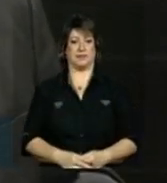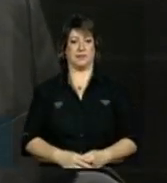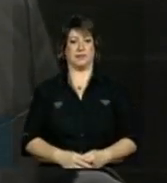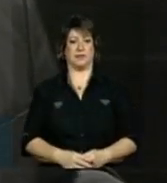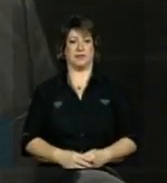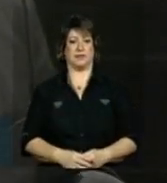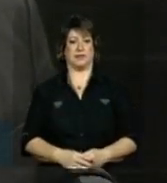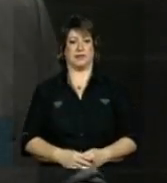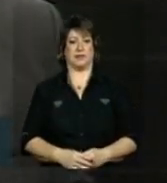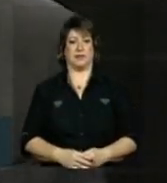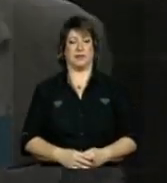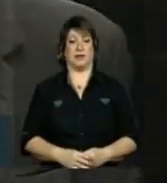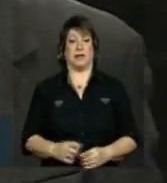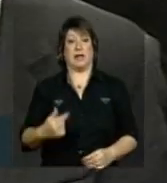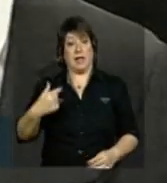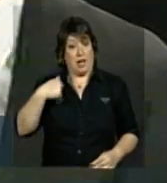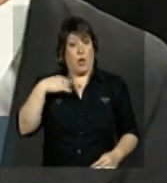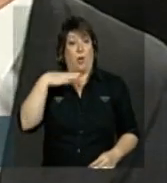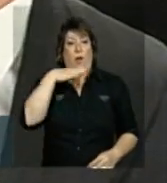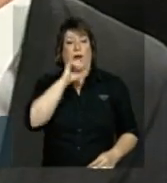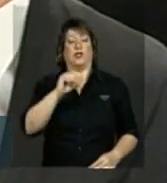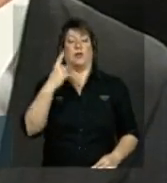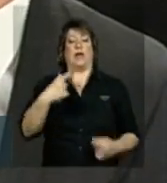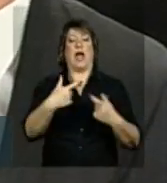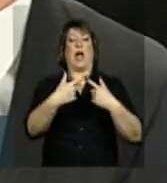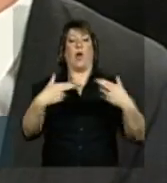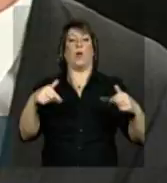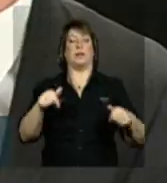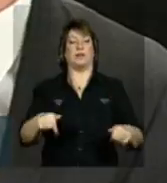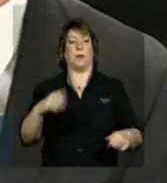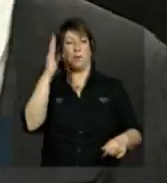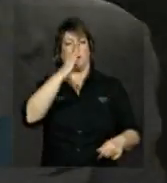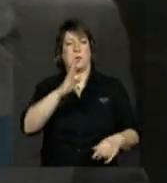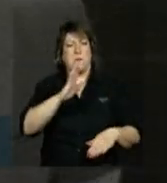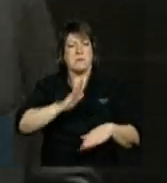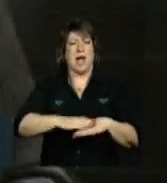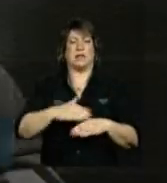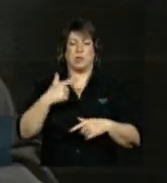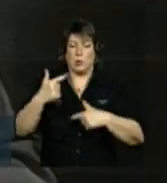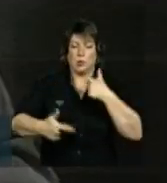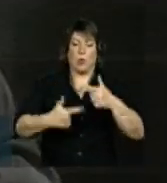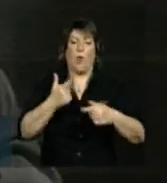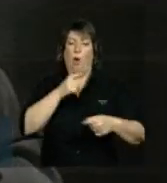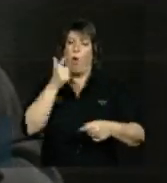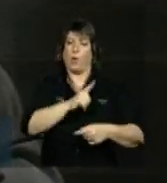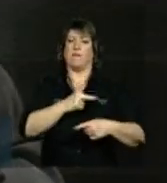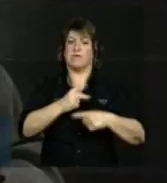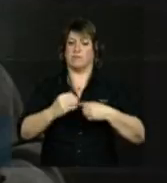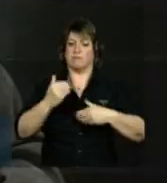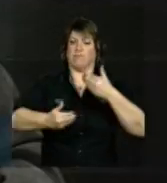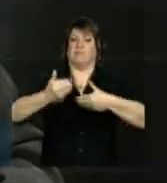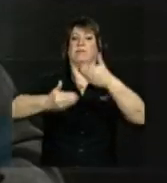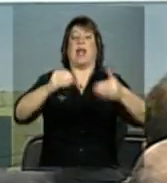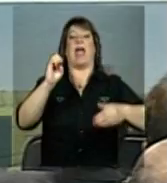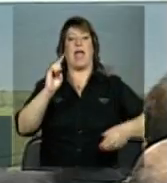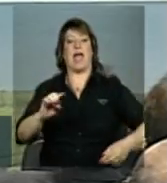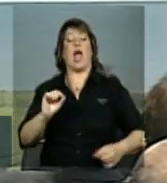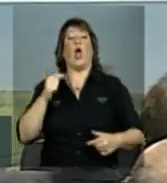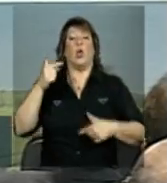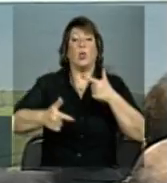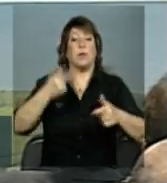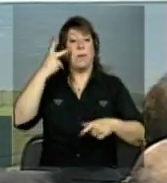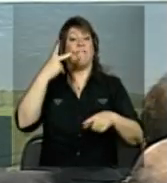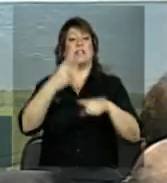Acho que a coisa que o Brasil mais avança é contra os preconceitos. Acho que aquilo que o Brasil mais avança é a